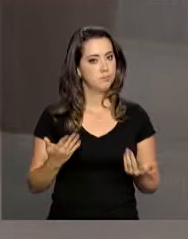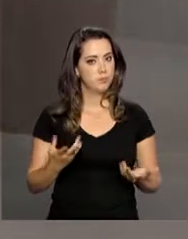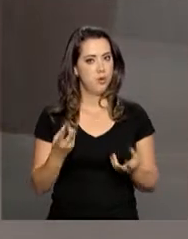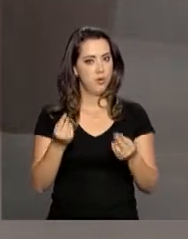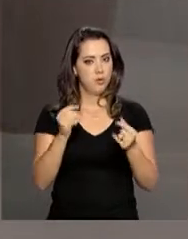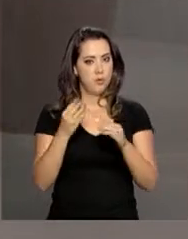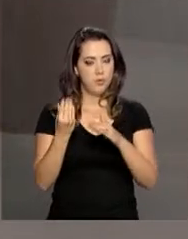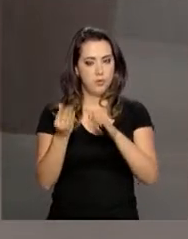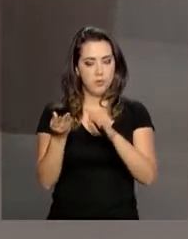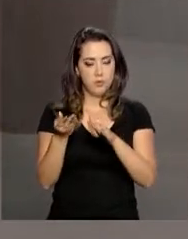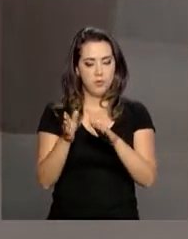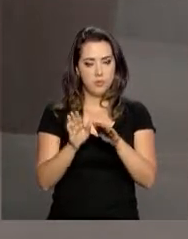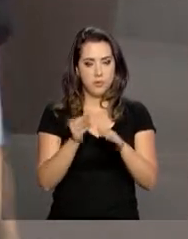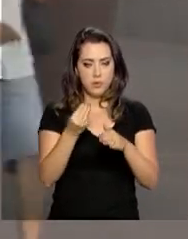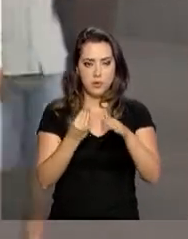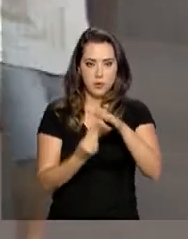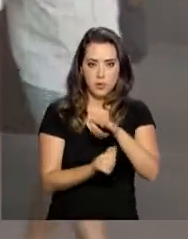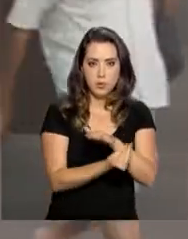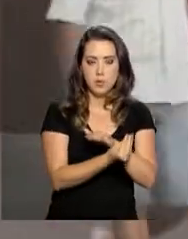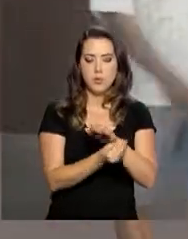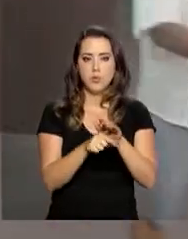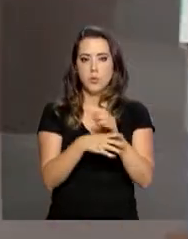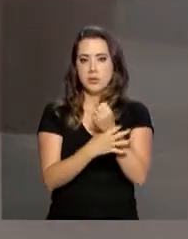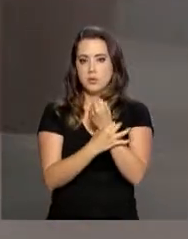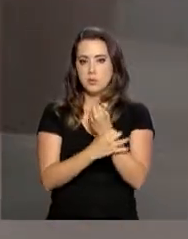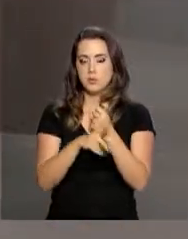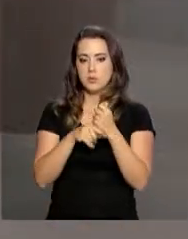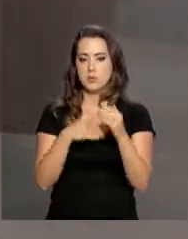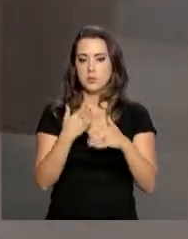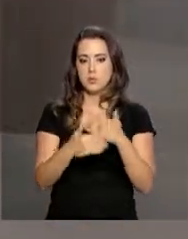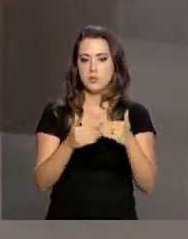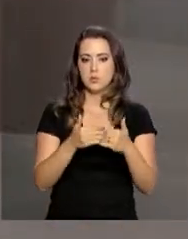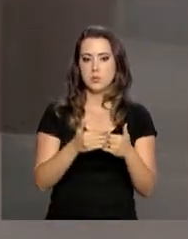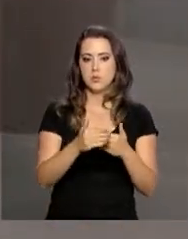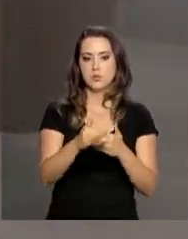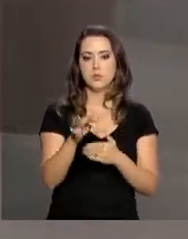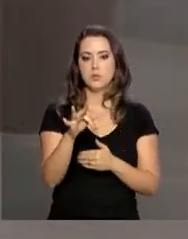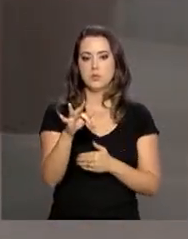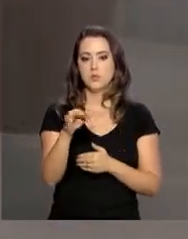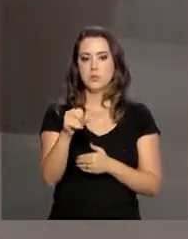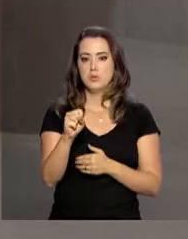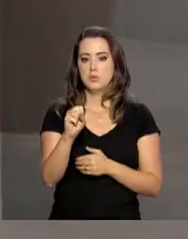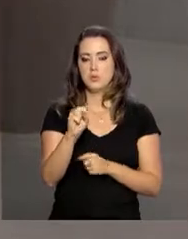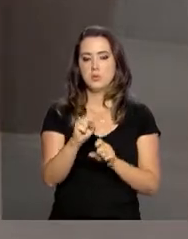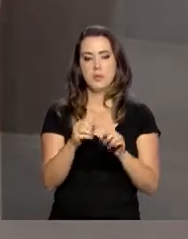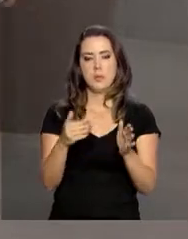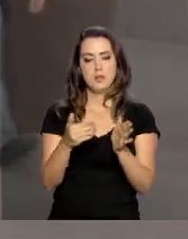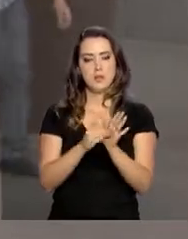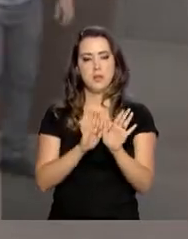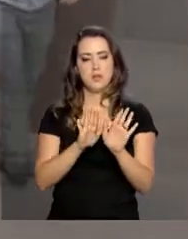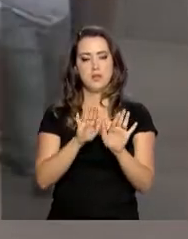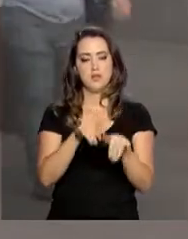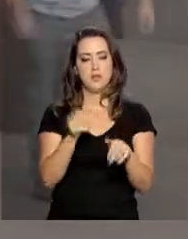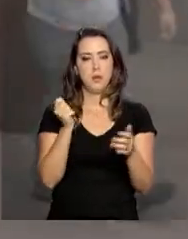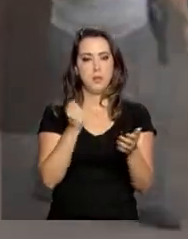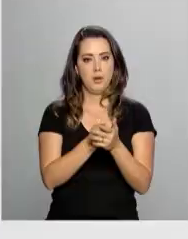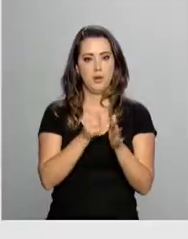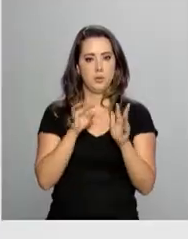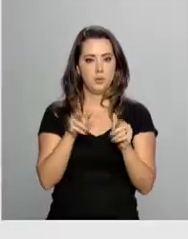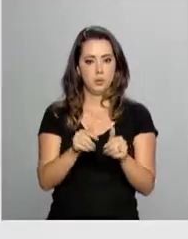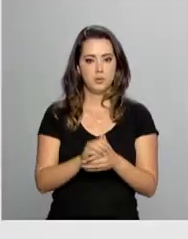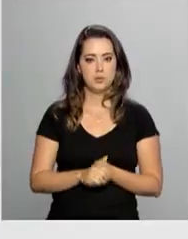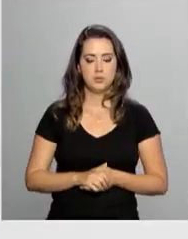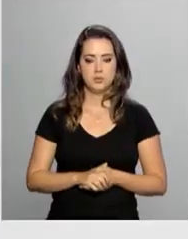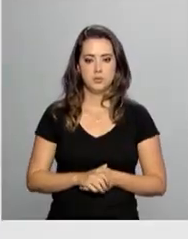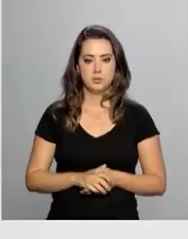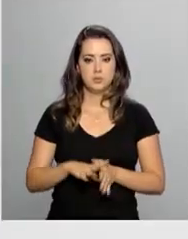valor reservado como garantia do empréstimo vai permanecer na conta do FGTS do trabalhador até a quitação do empréstimo.